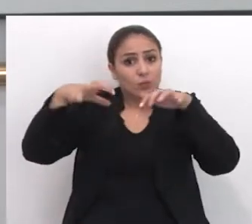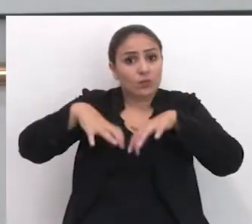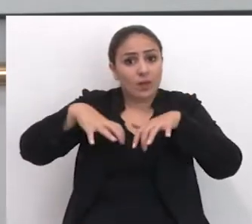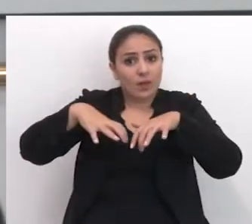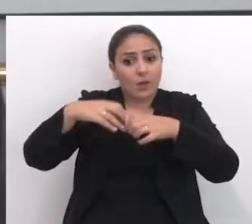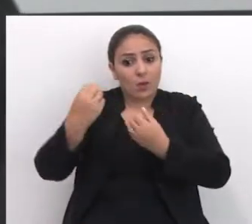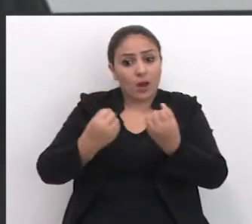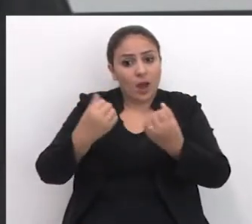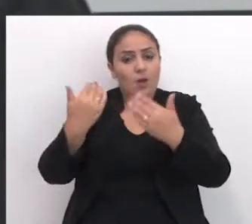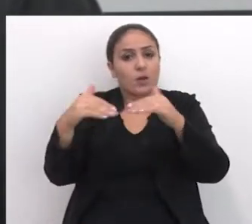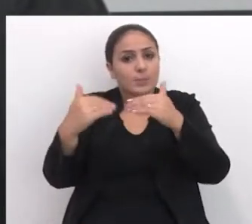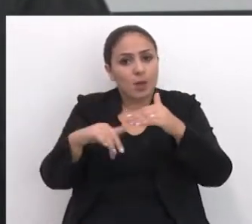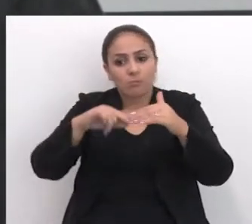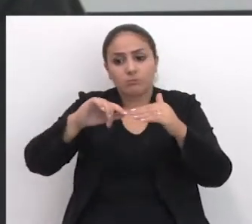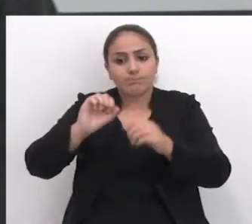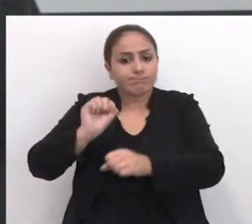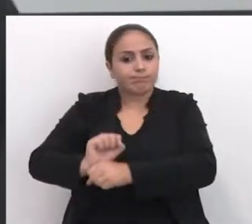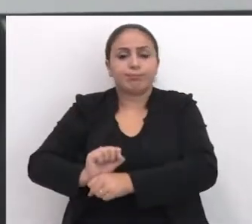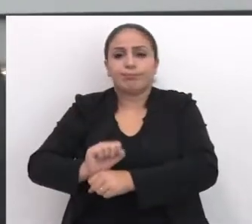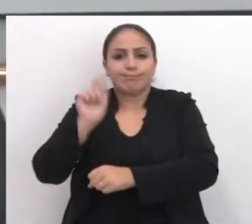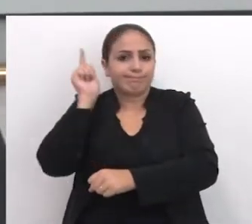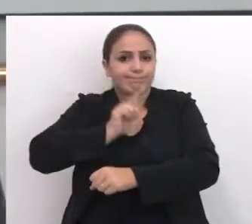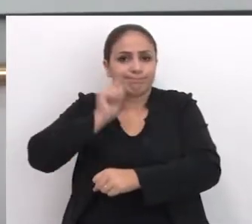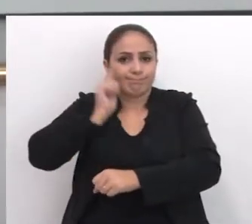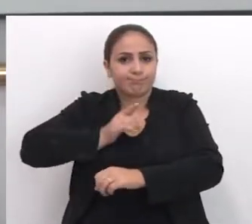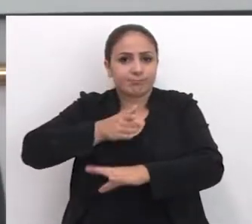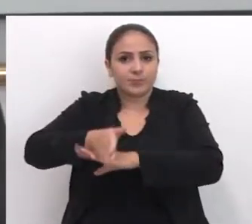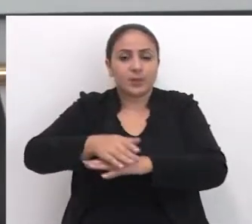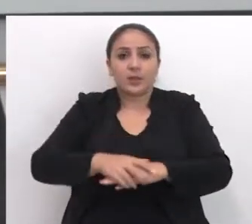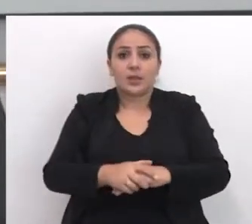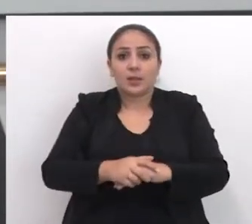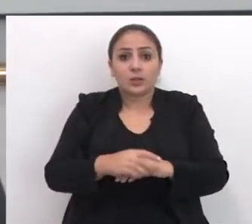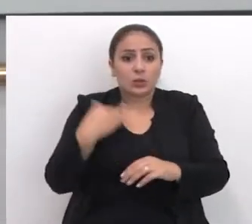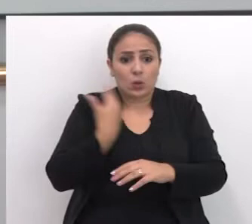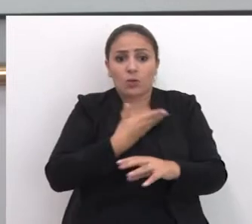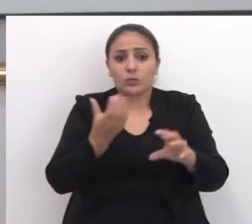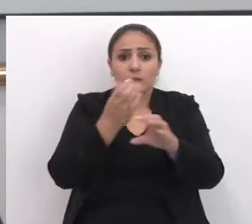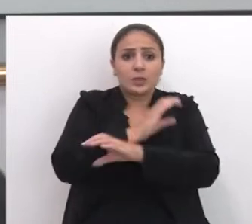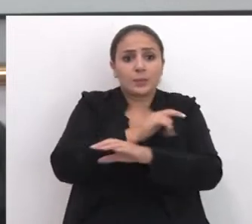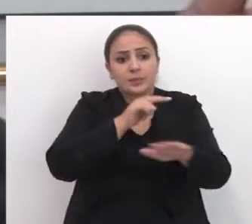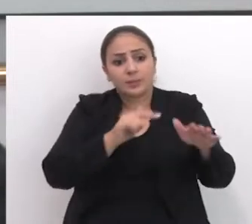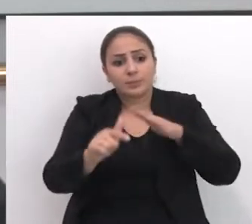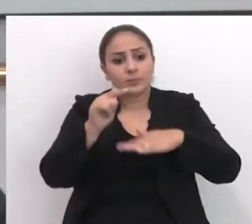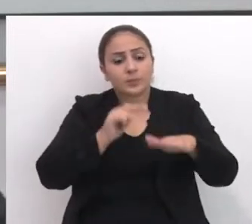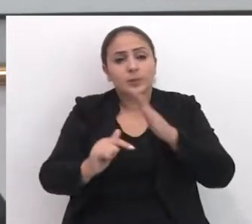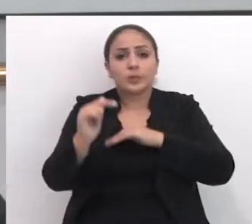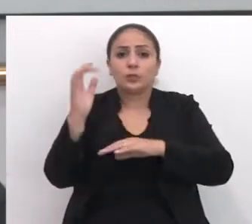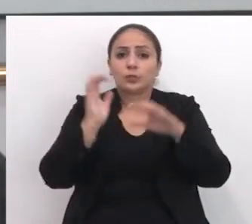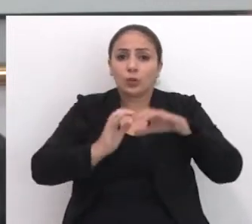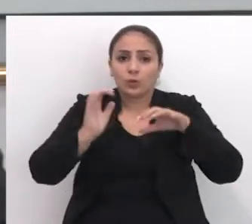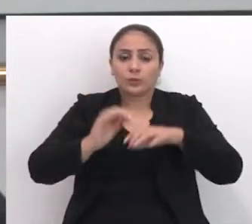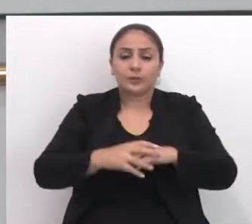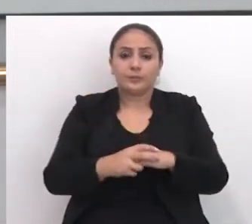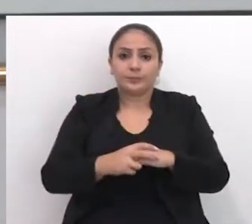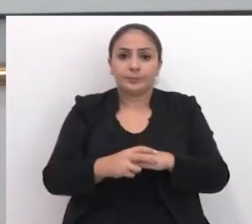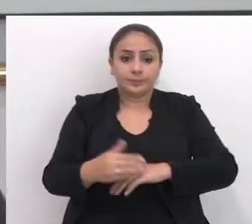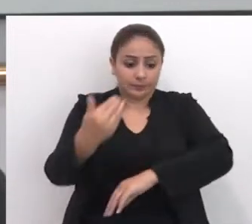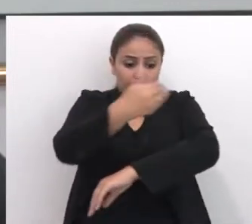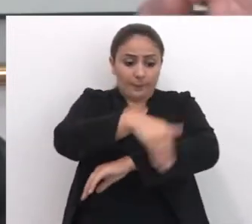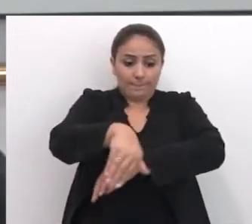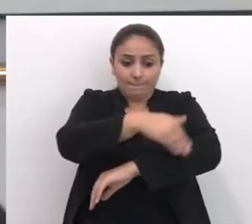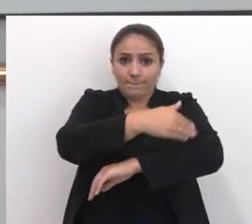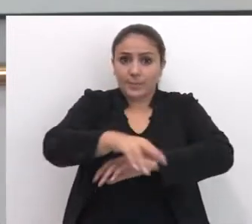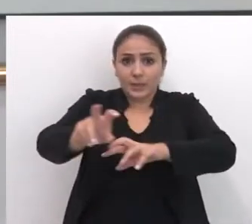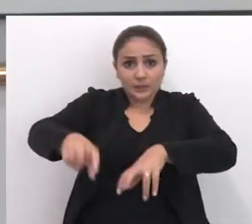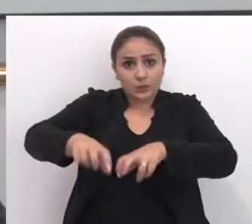chove. E o nosso clima aqui não adianta, é toda semana tem uma chuvinha. Então estrada do interior